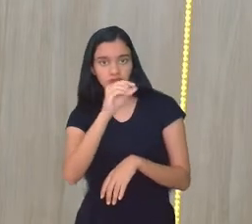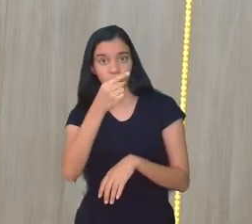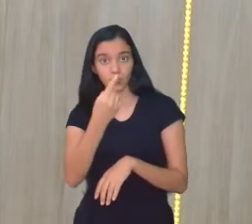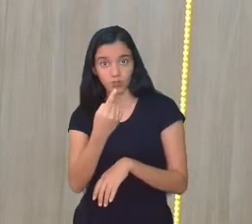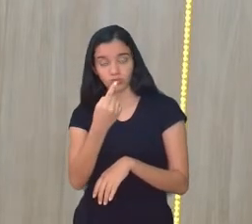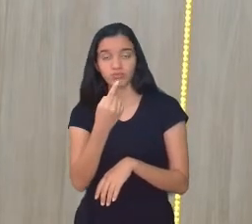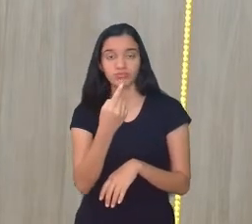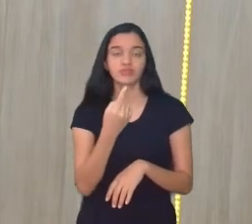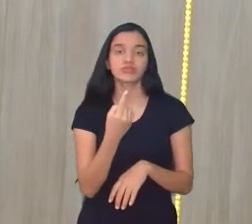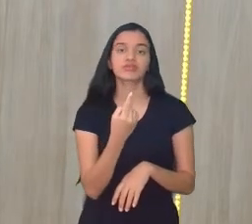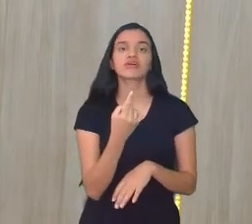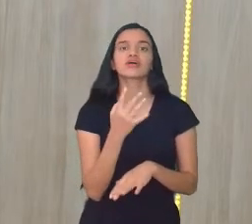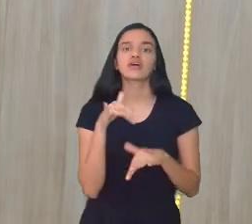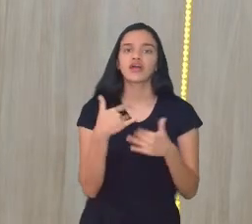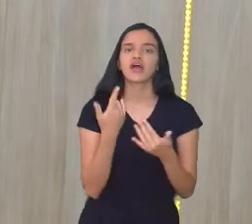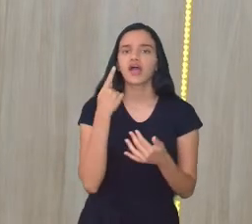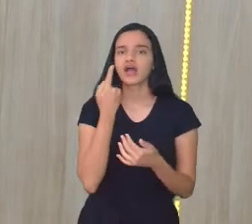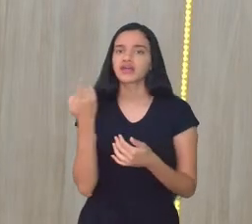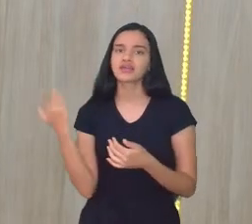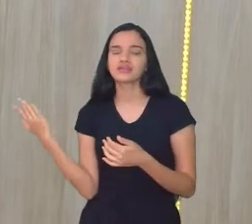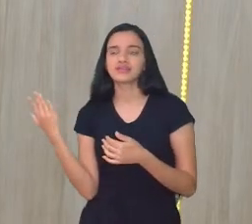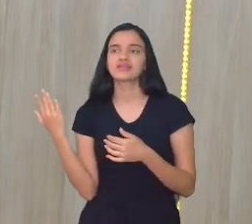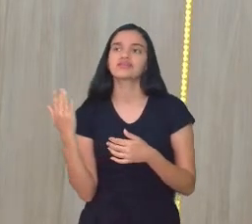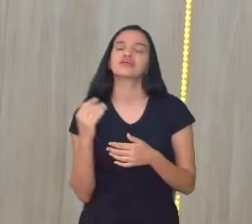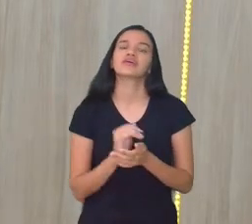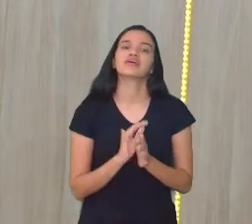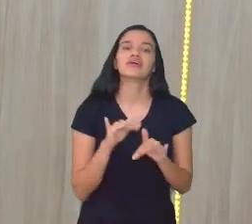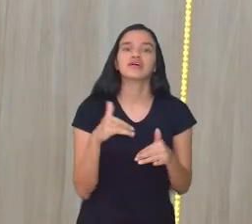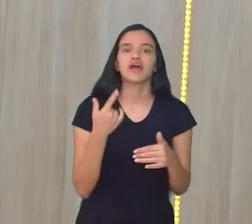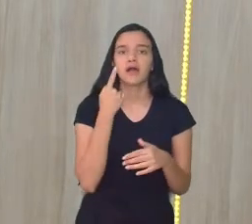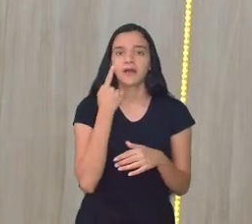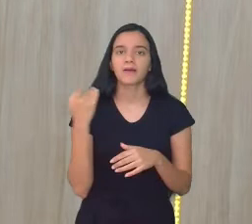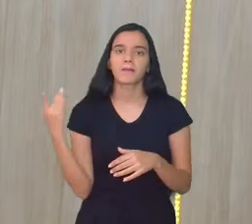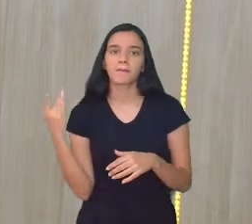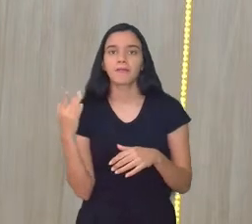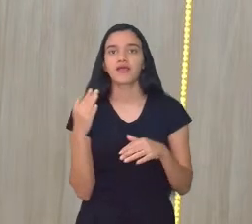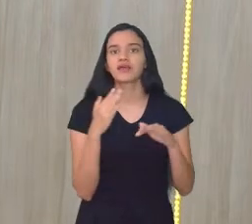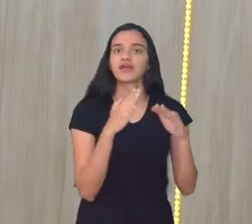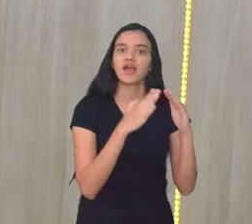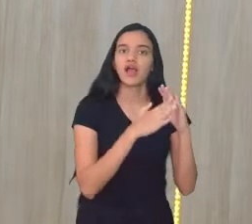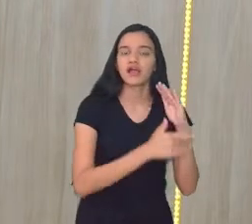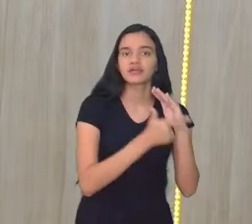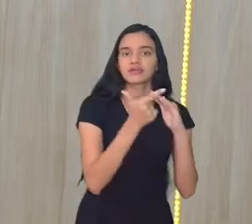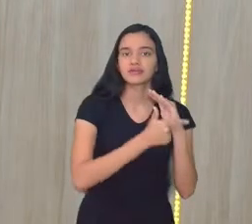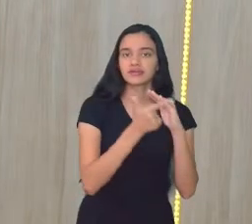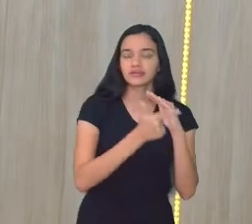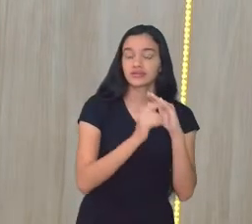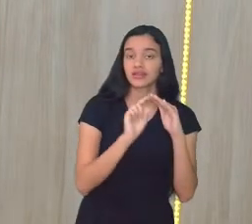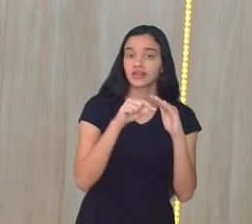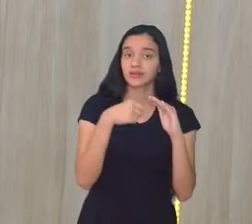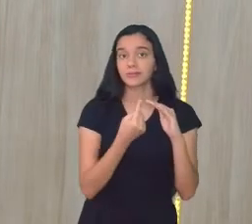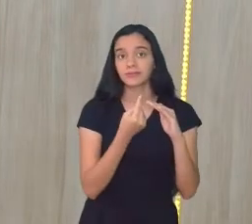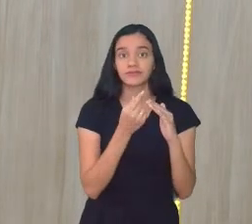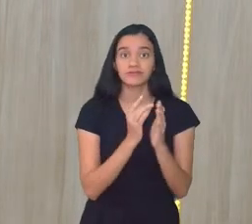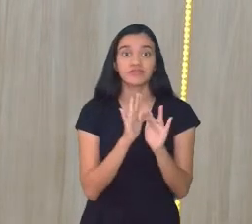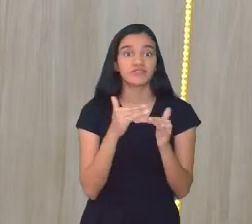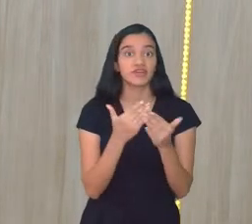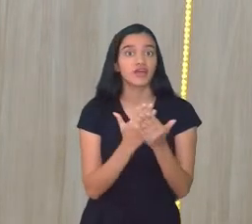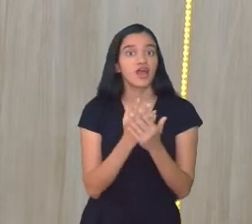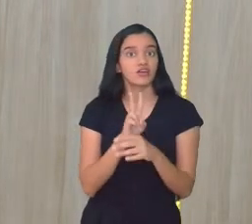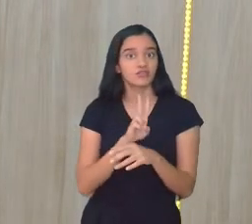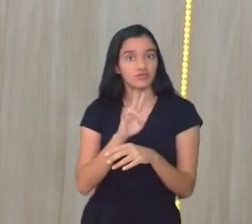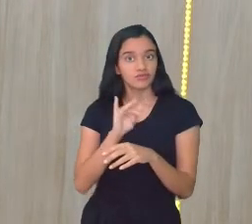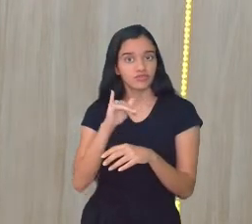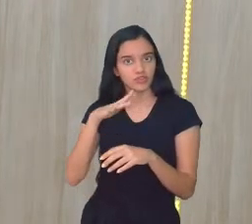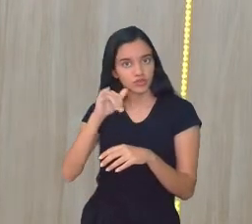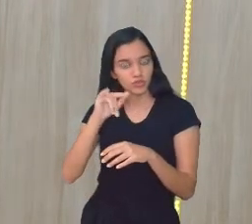0,01. Que é esta posição aqui, ó, a segunda casa depois da vírgula.